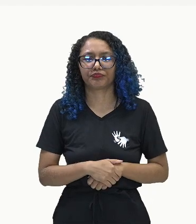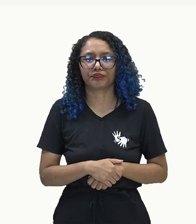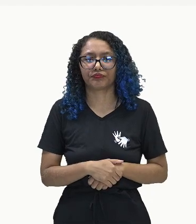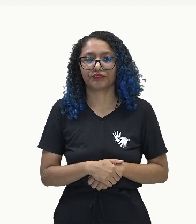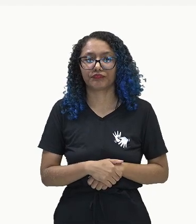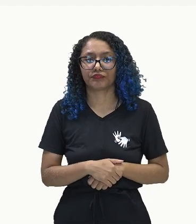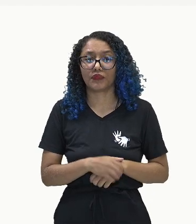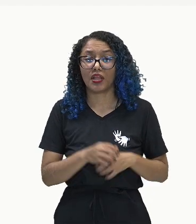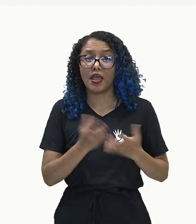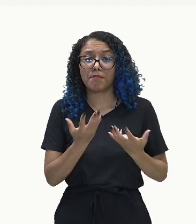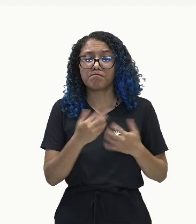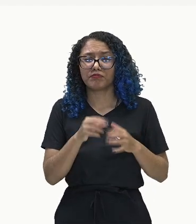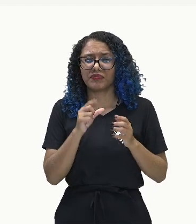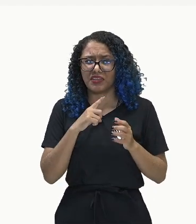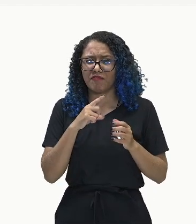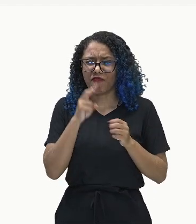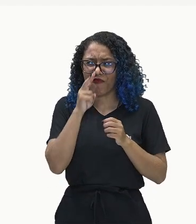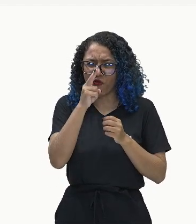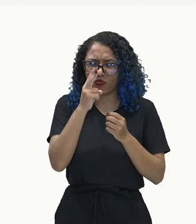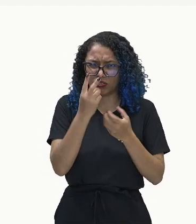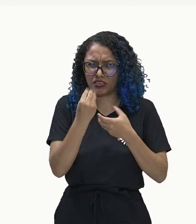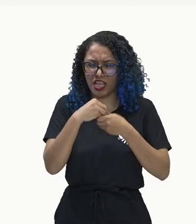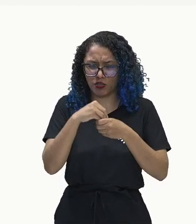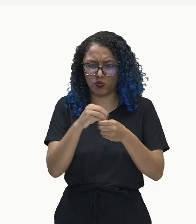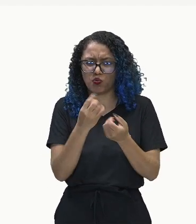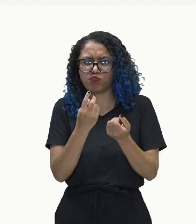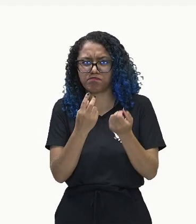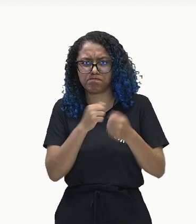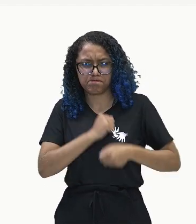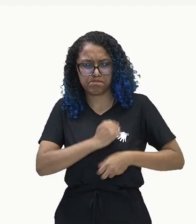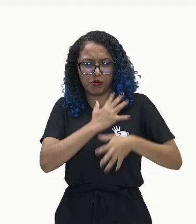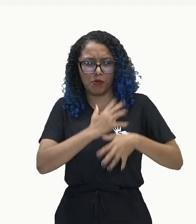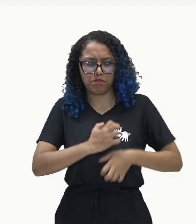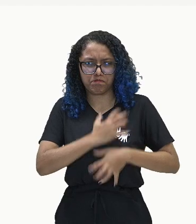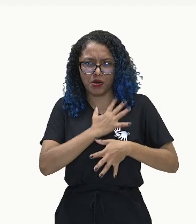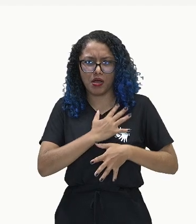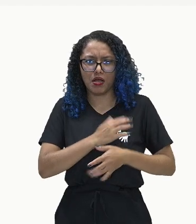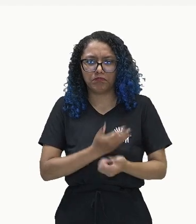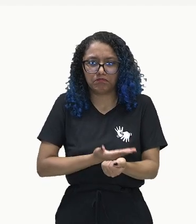pressão sanguínea nas artérias, causando, né,